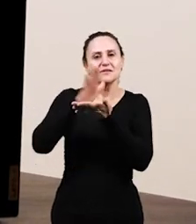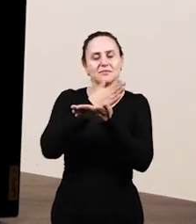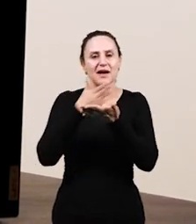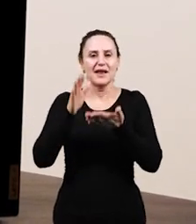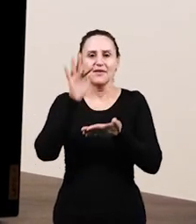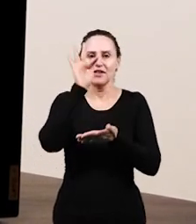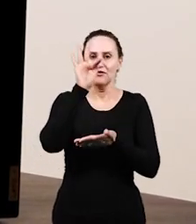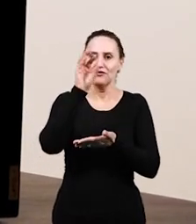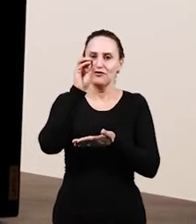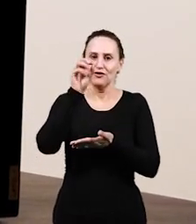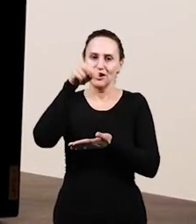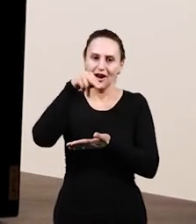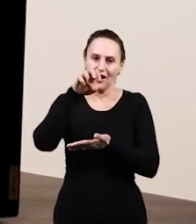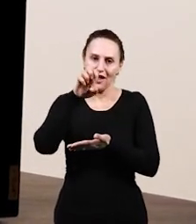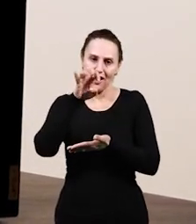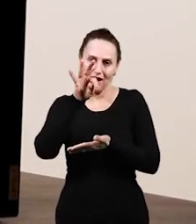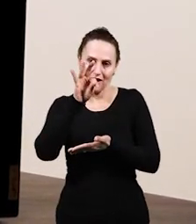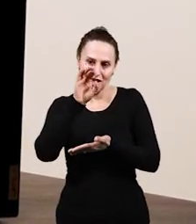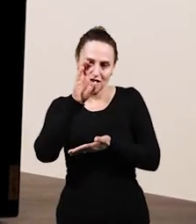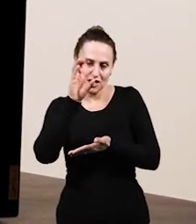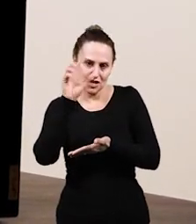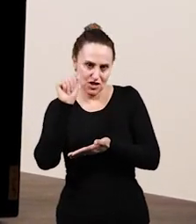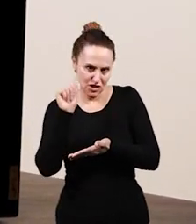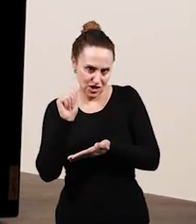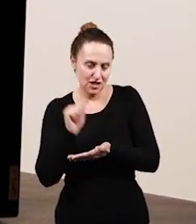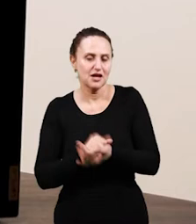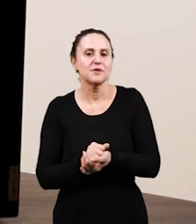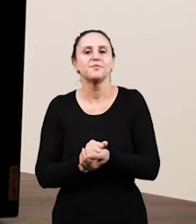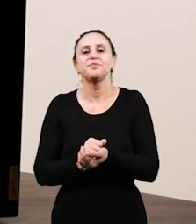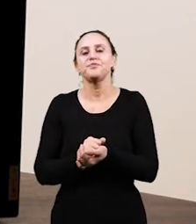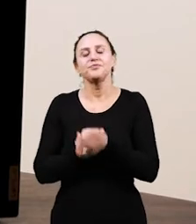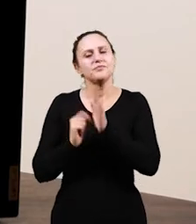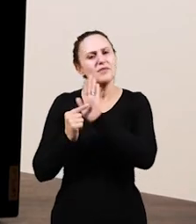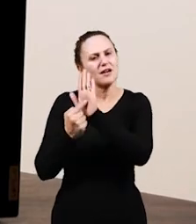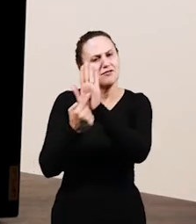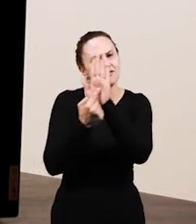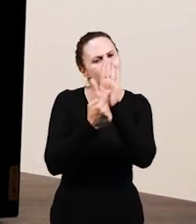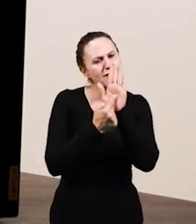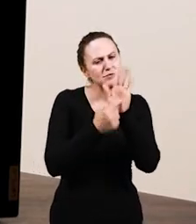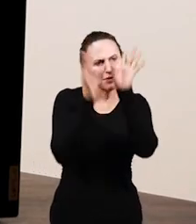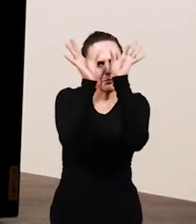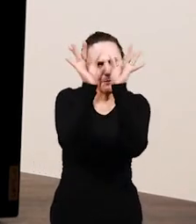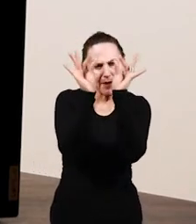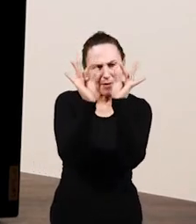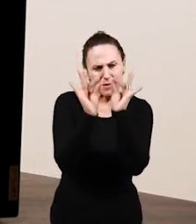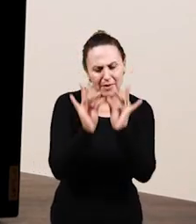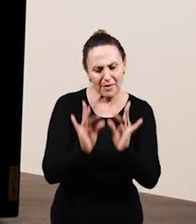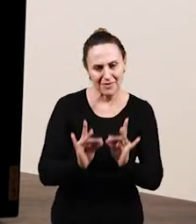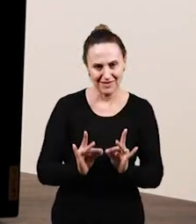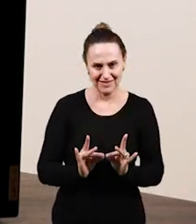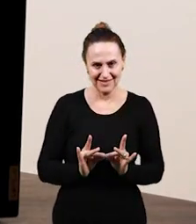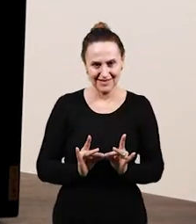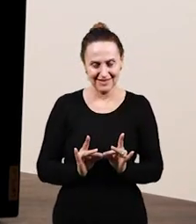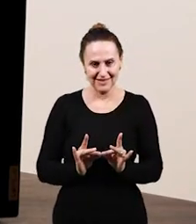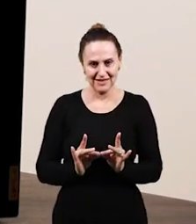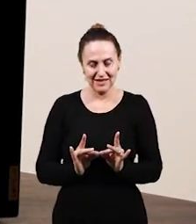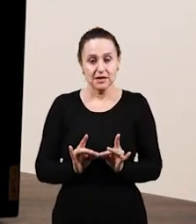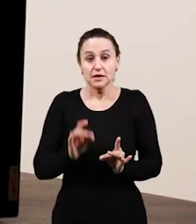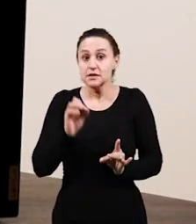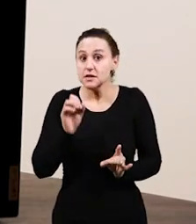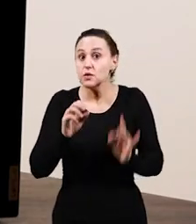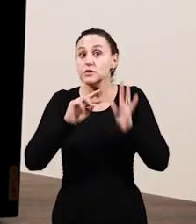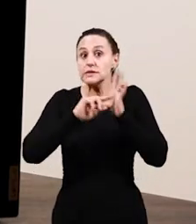e vai é a mostrar o aparelho fonador a classificação dos fonemas e assim por diante Então